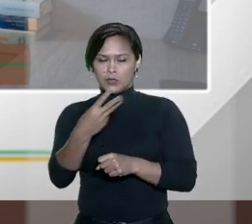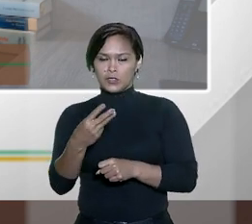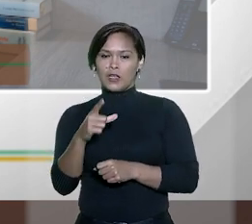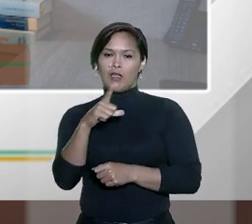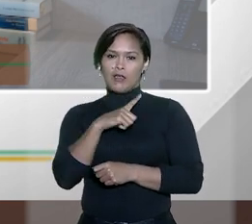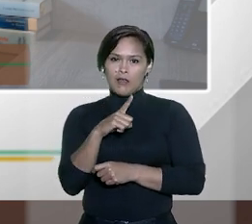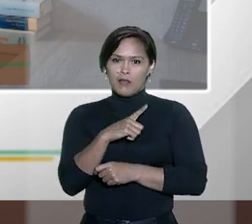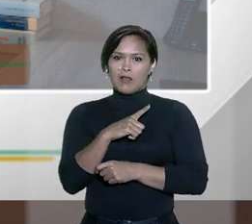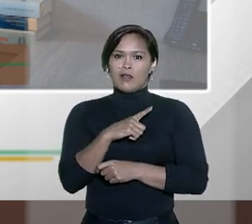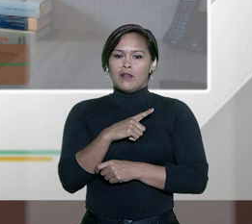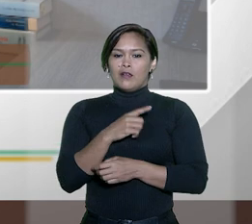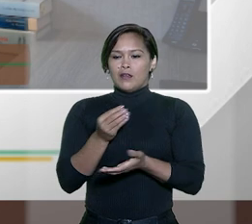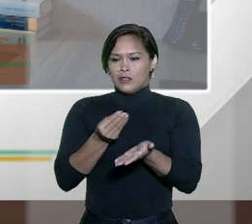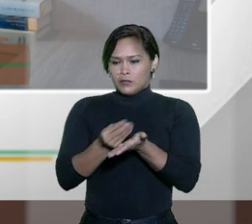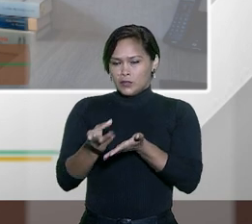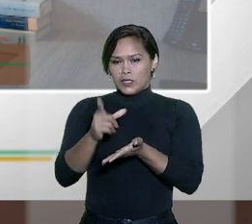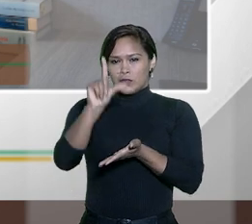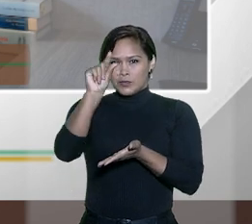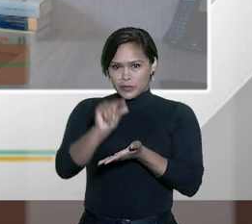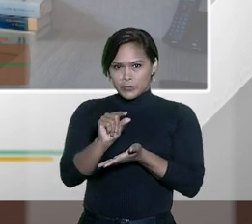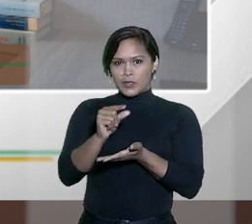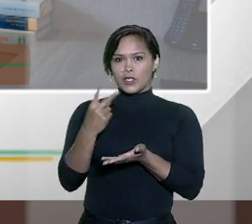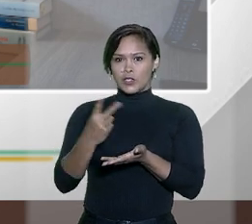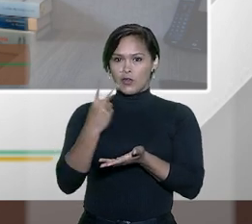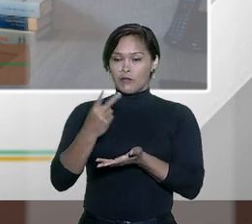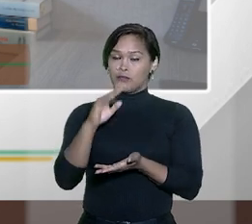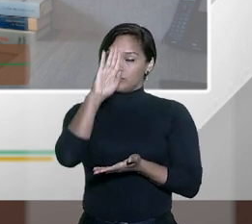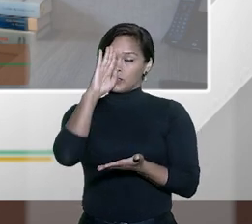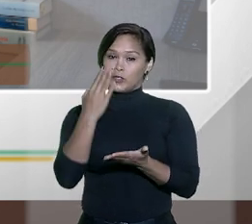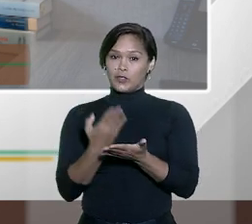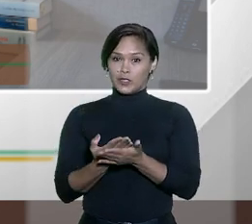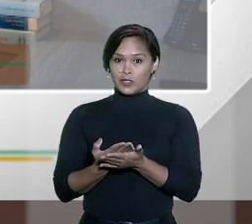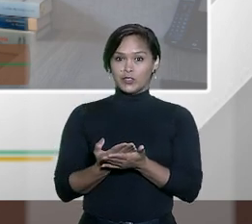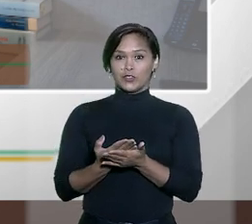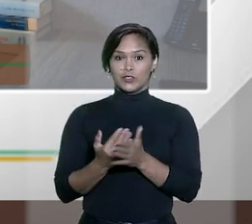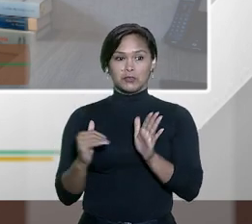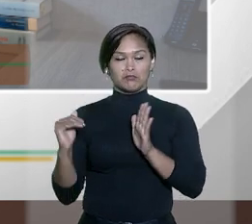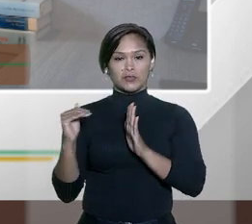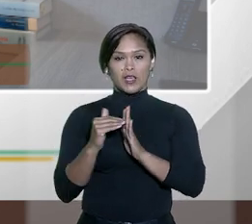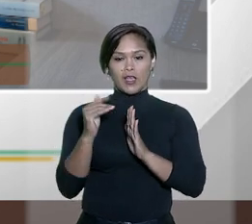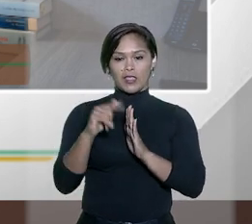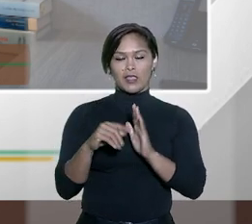terá uma despesa com precatórios menor. Eu acredito até